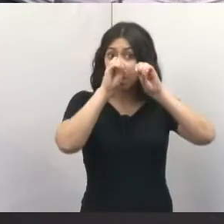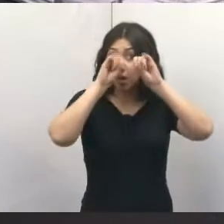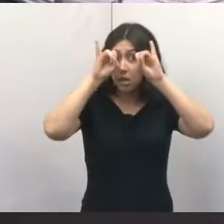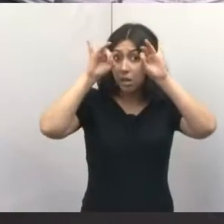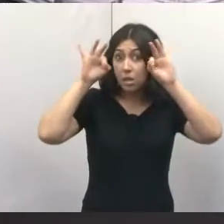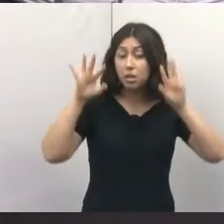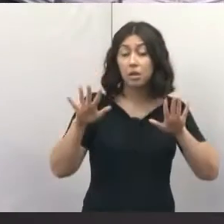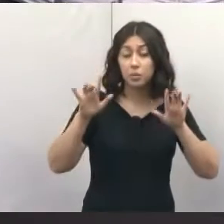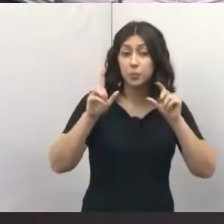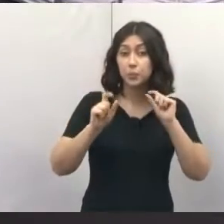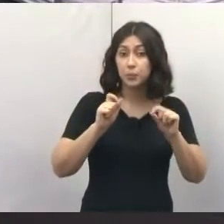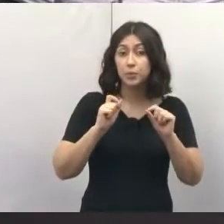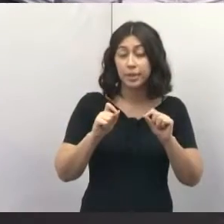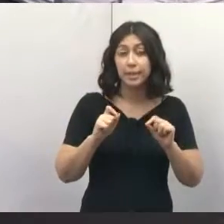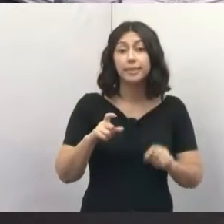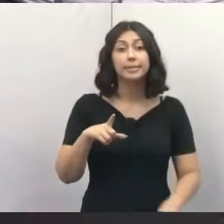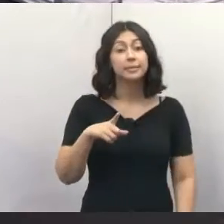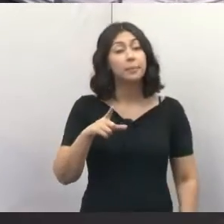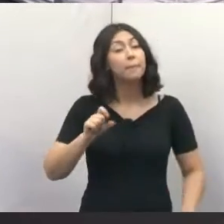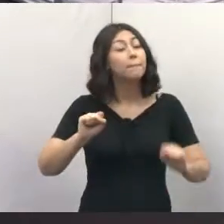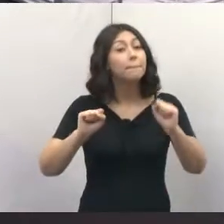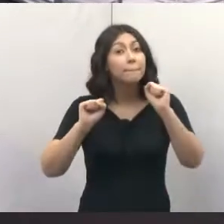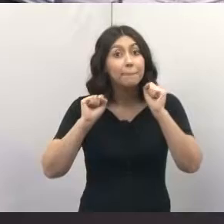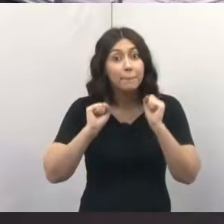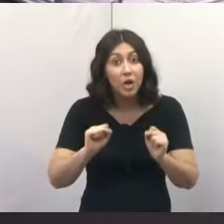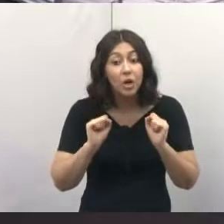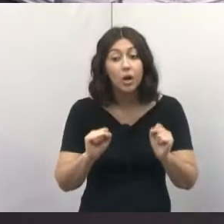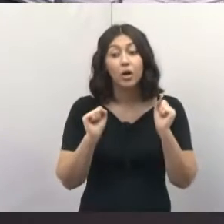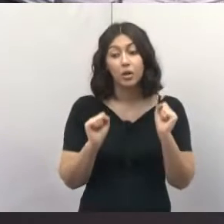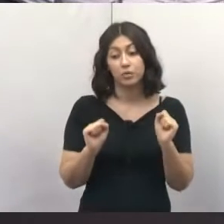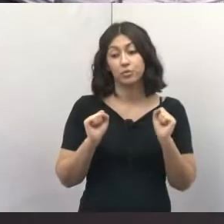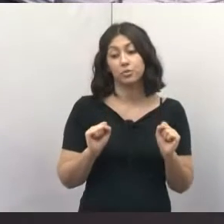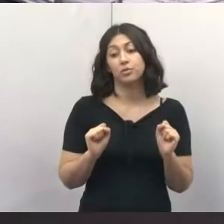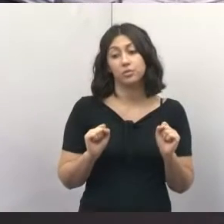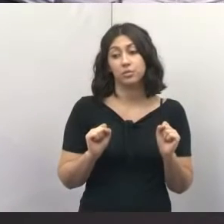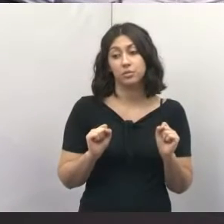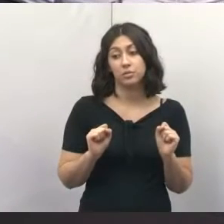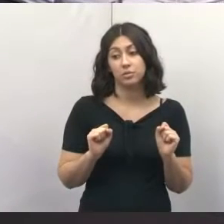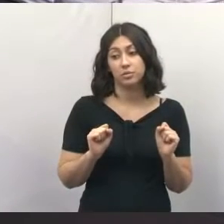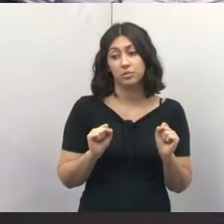para a sociedade que existe a possibilidade, sim,